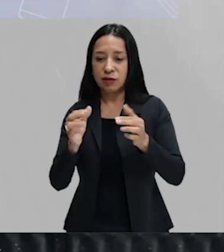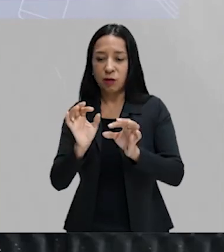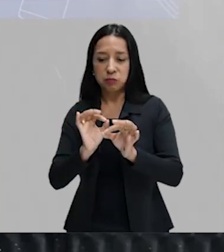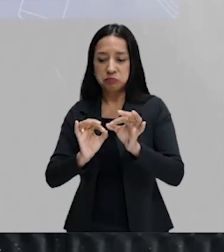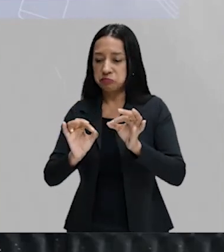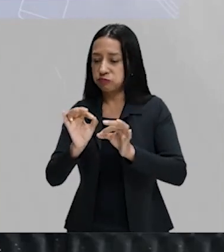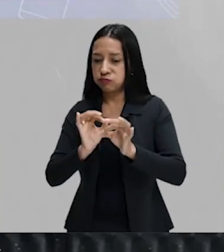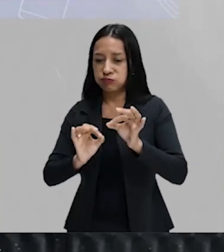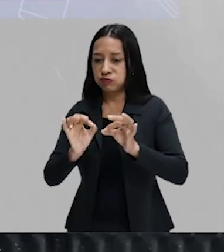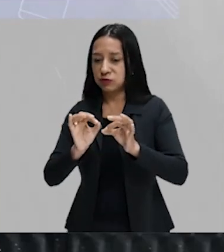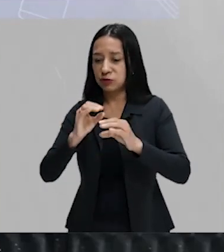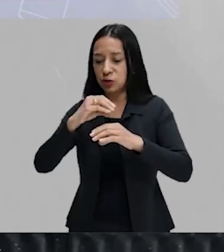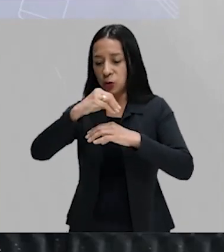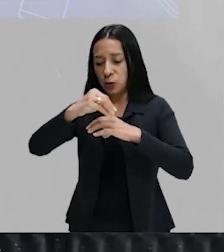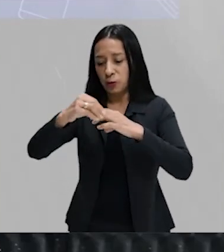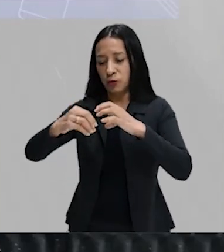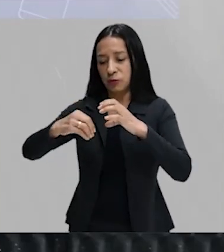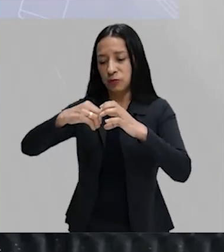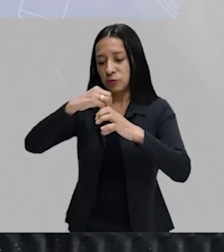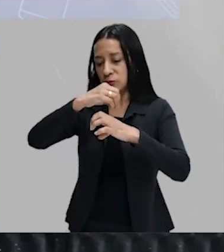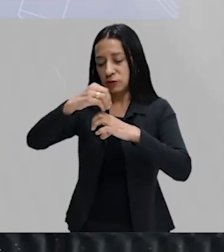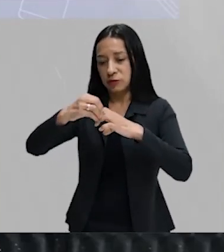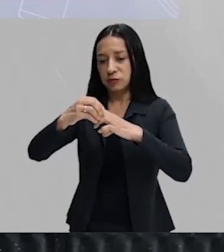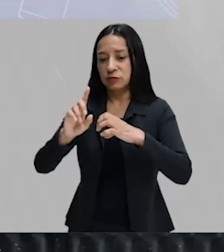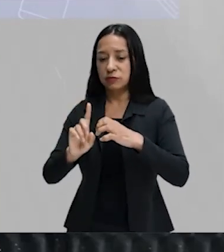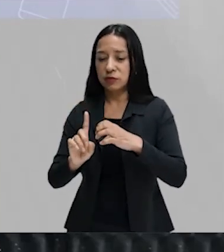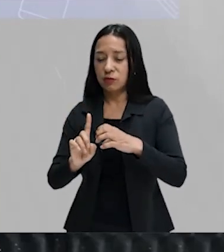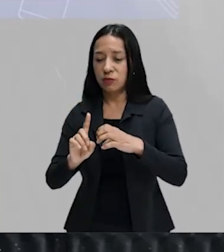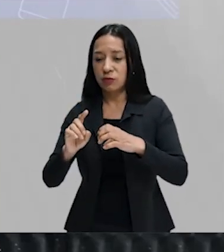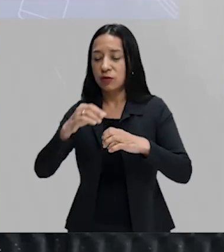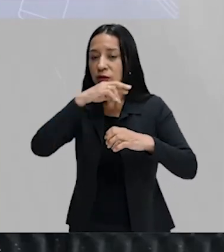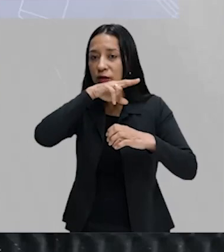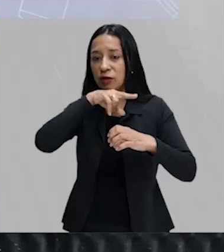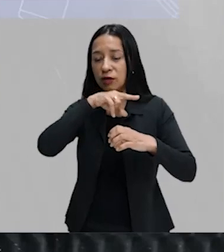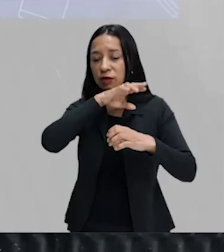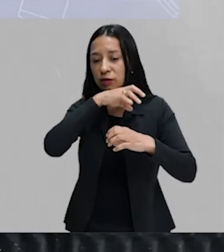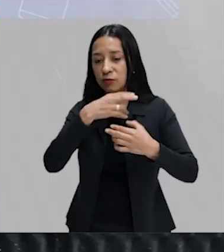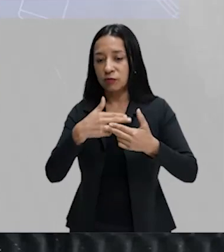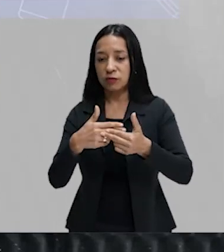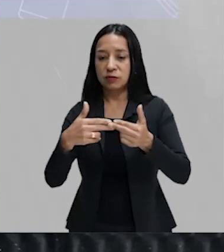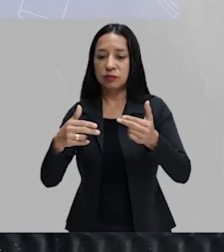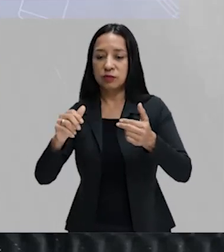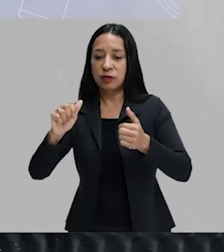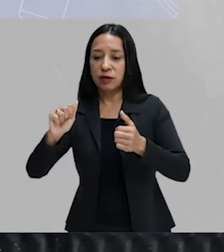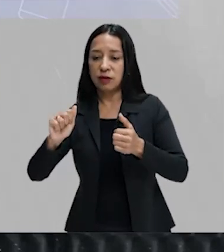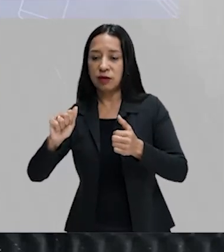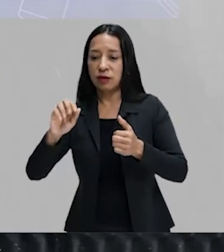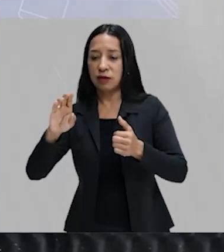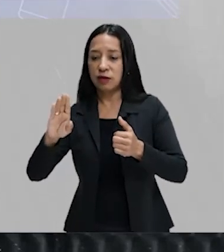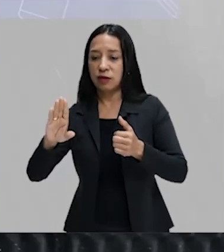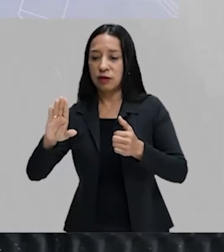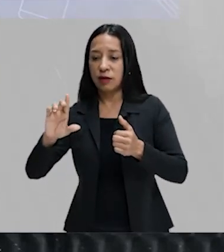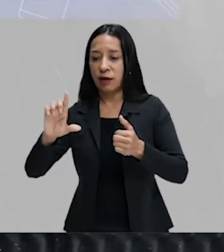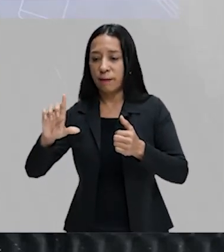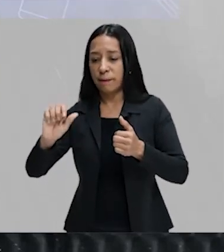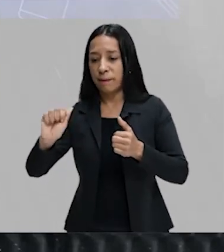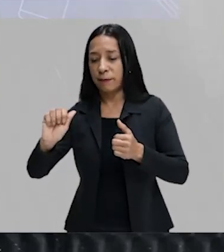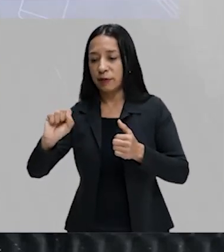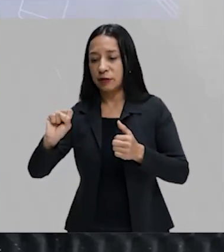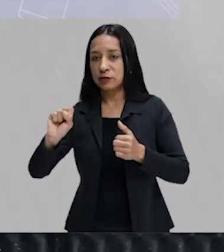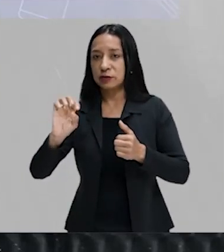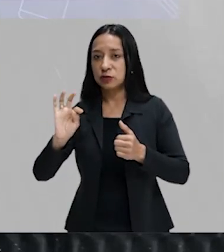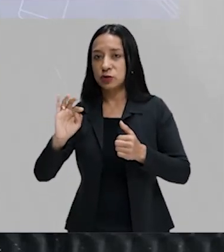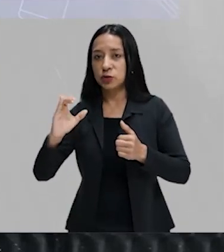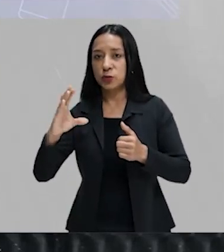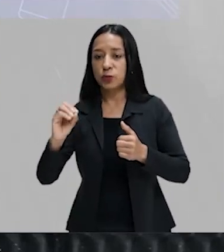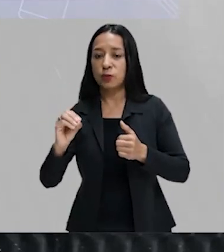folhetos embrionários. Então, a gente diz que ele é um animal ablástico. Ablástico, um